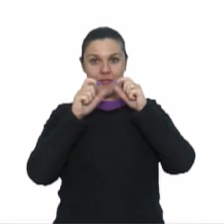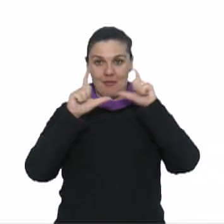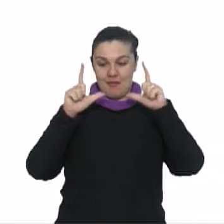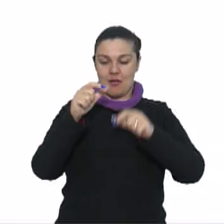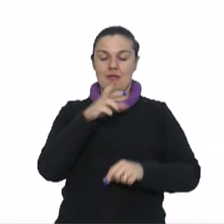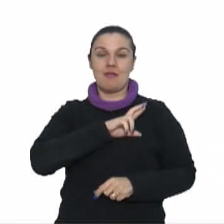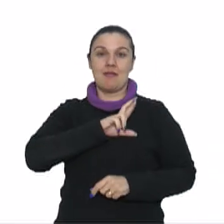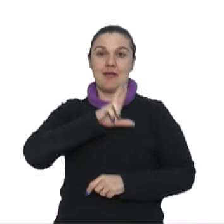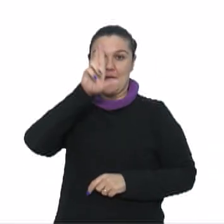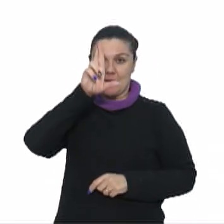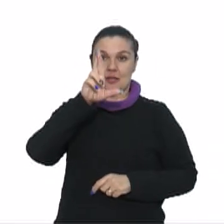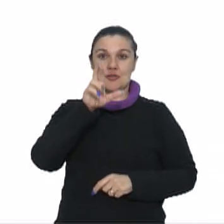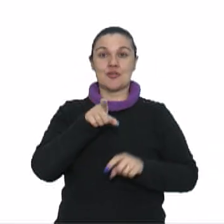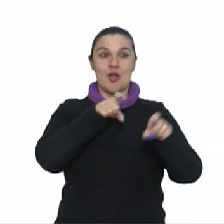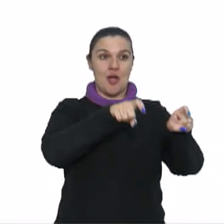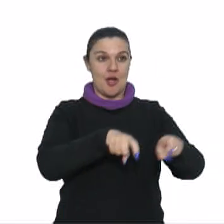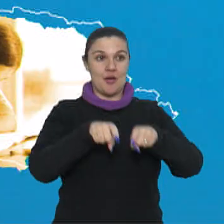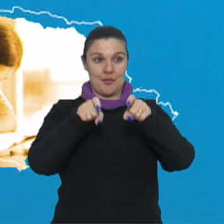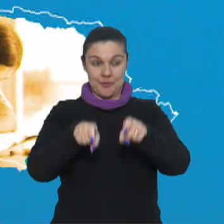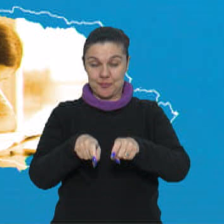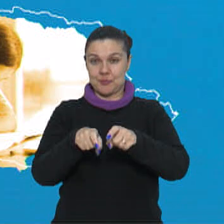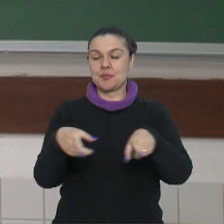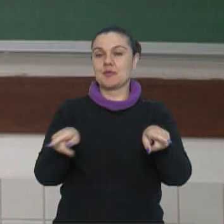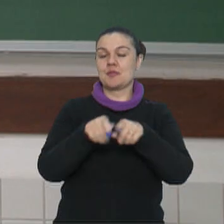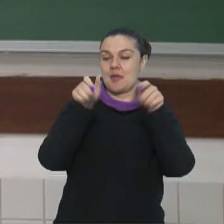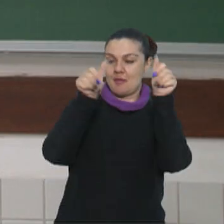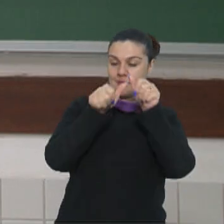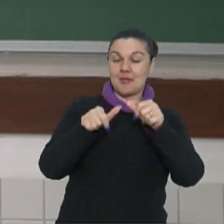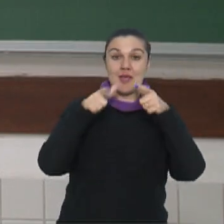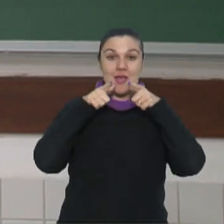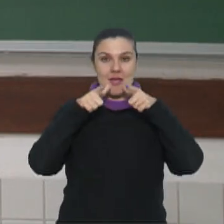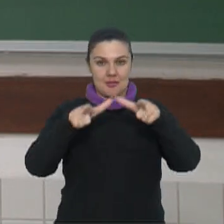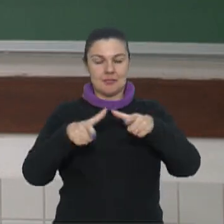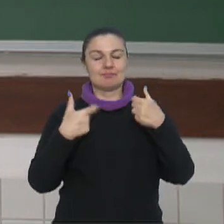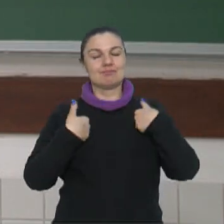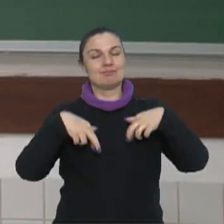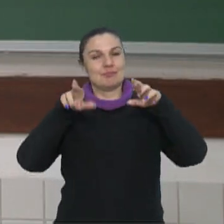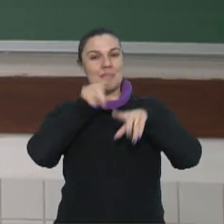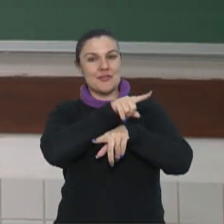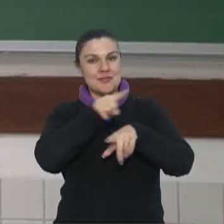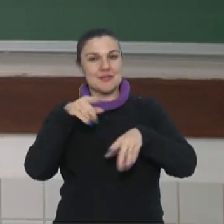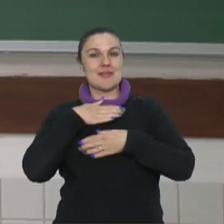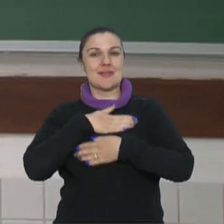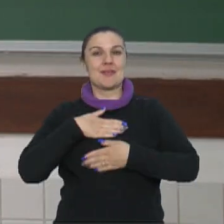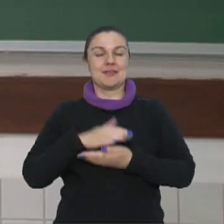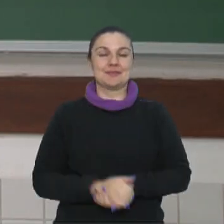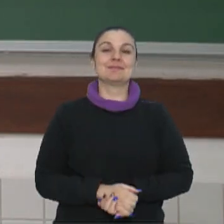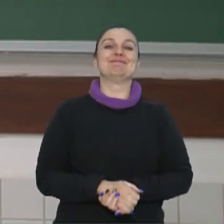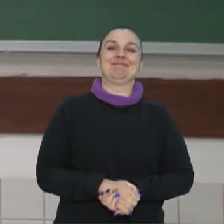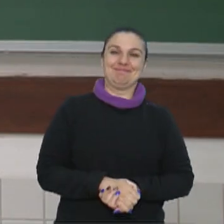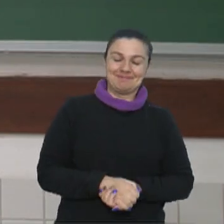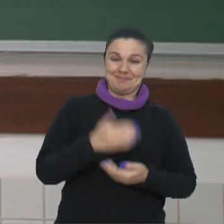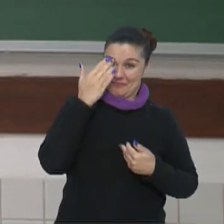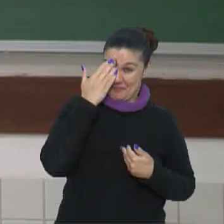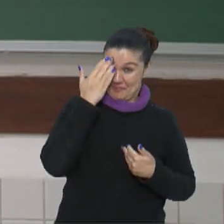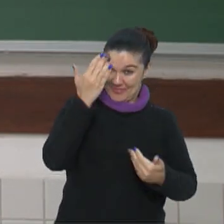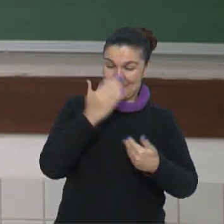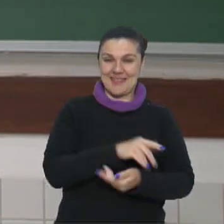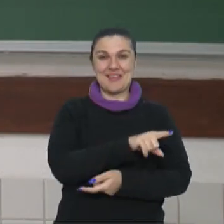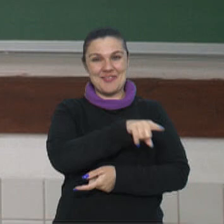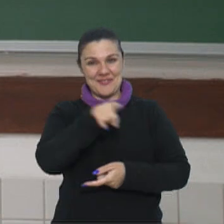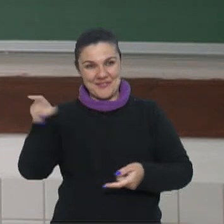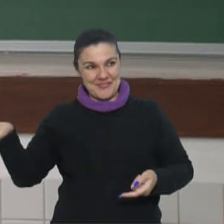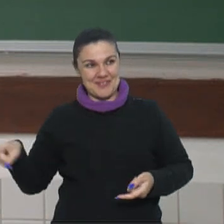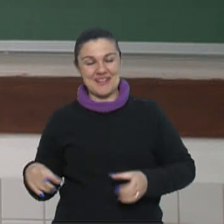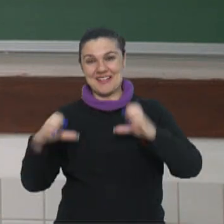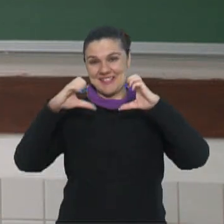Religião, agricultura e artesanato, língua asteca. Espero que vocês tenham curtido junto comigo nessa daí. Agradecer a todos